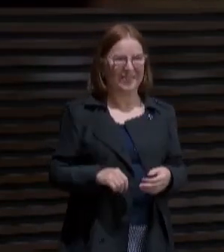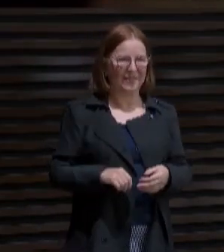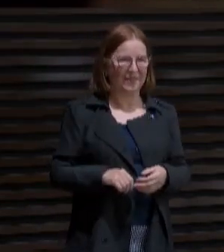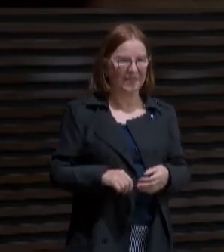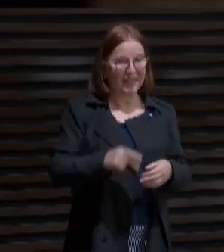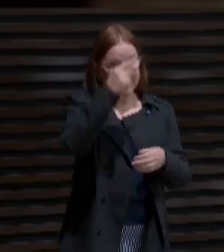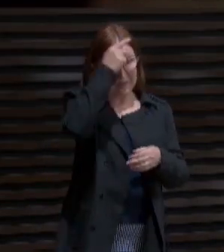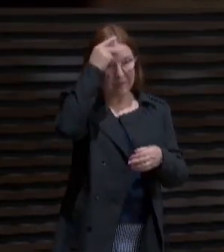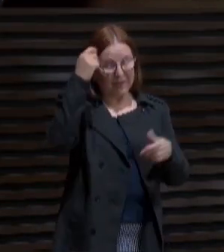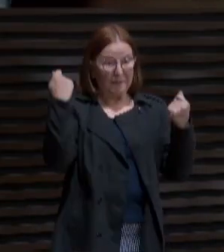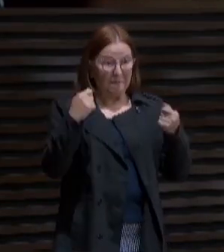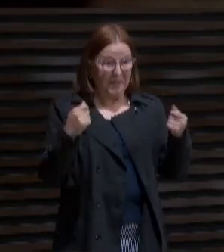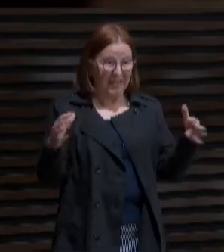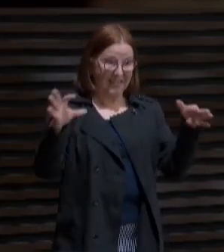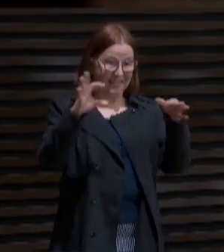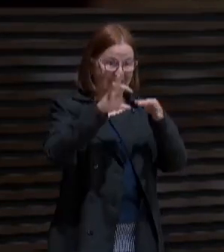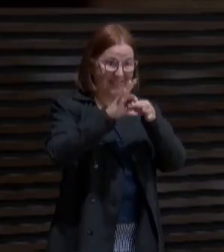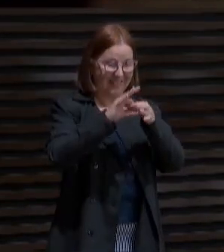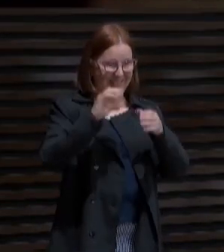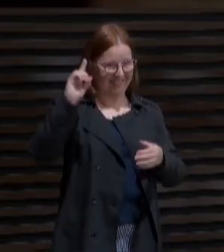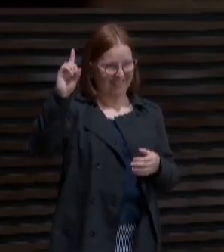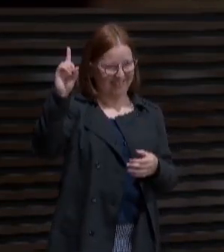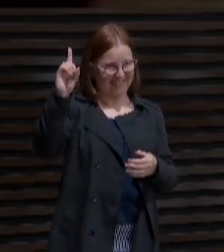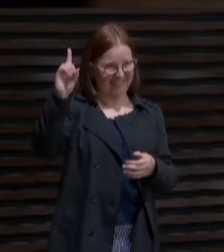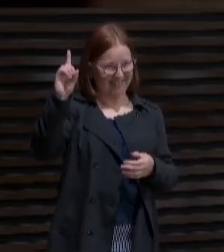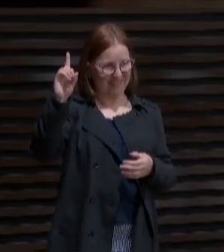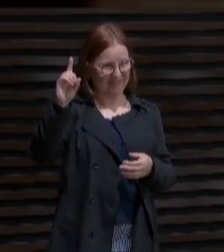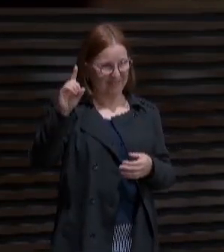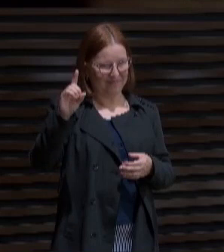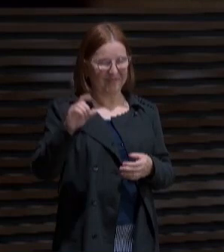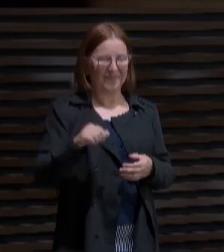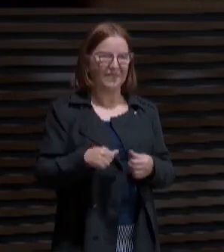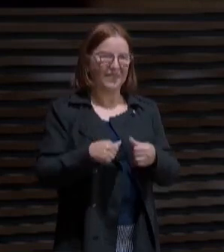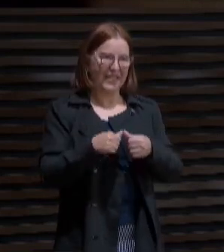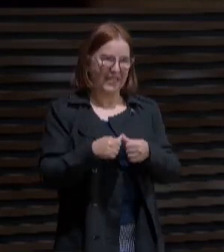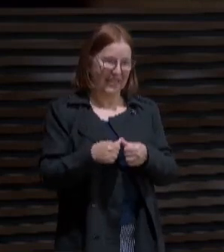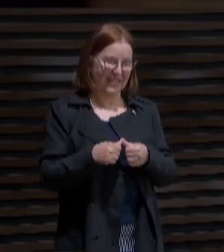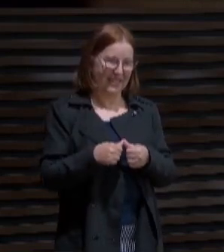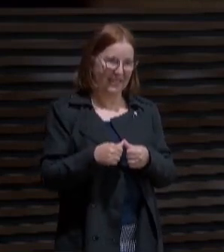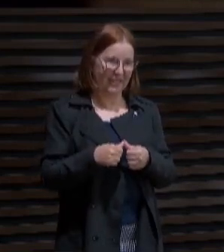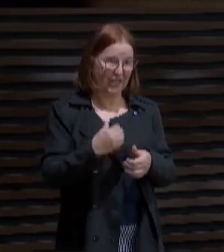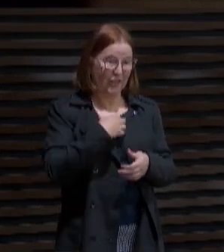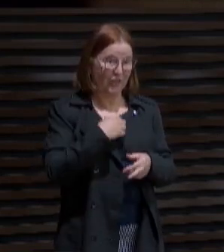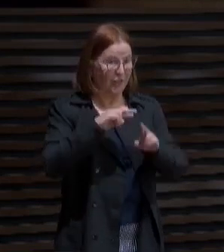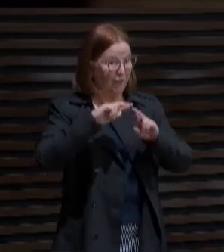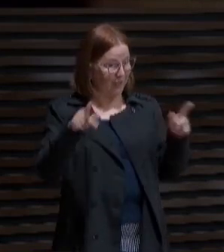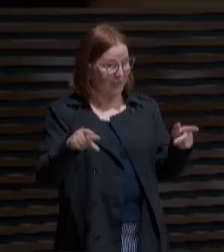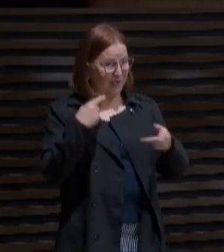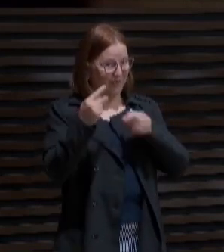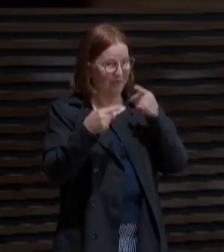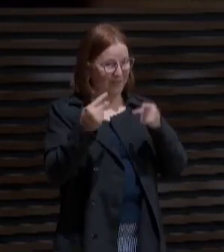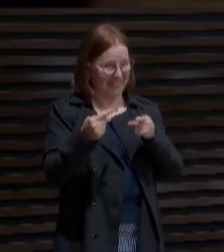precisa então ser reconciliado com Deus. Essa é uma outra maneira de falar a respeito exatamente